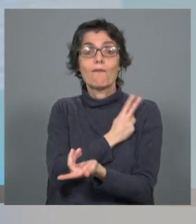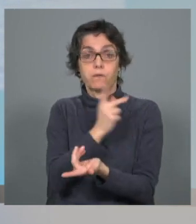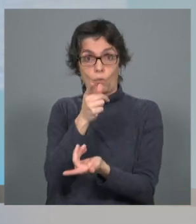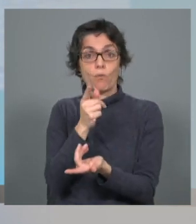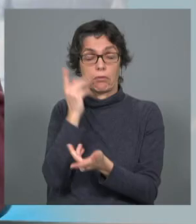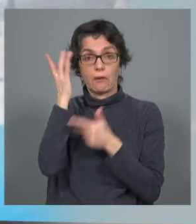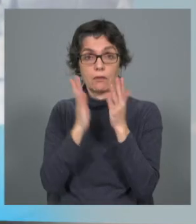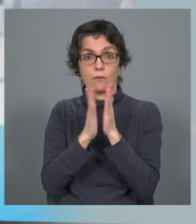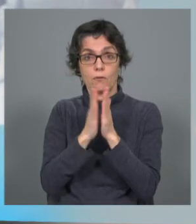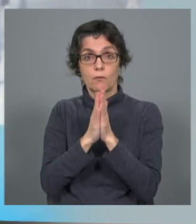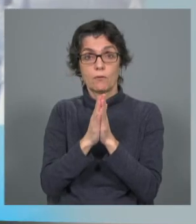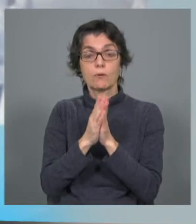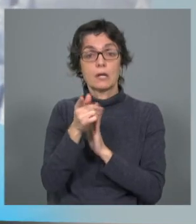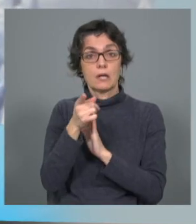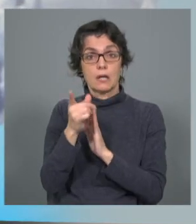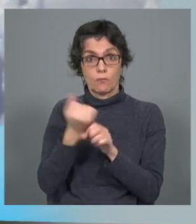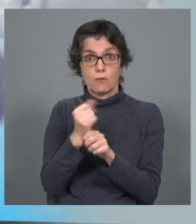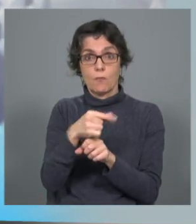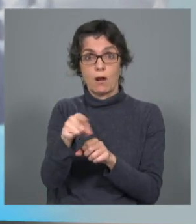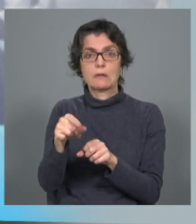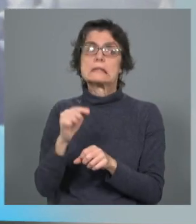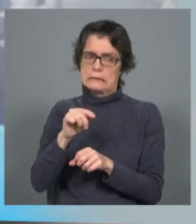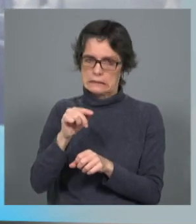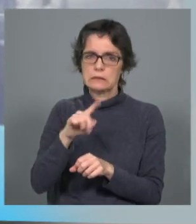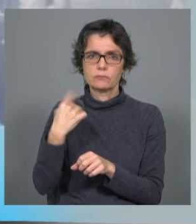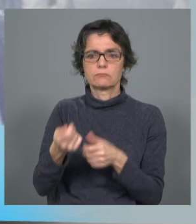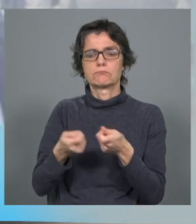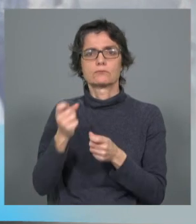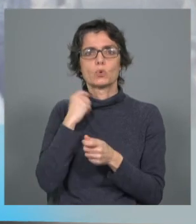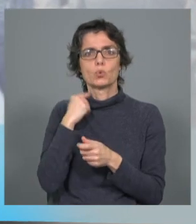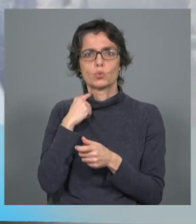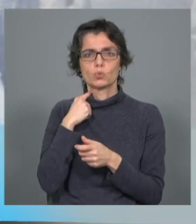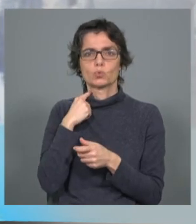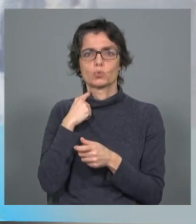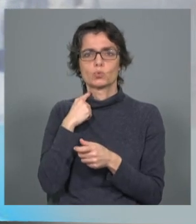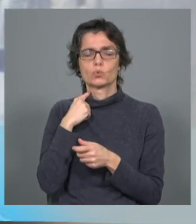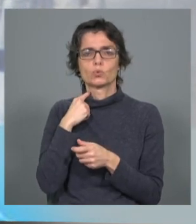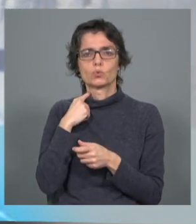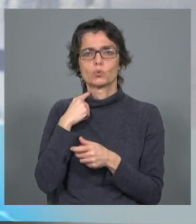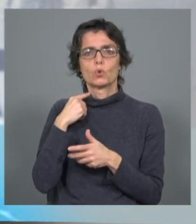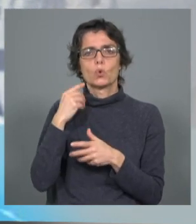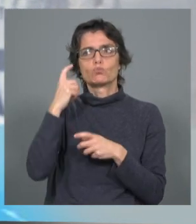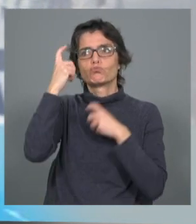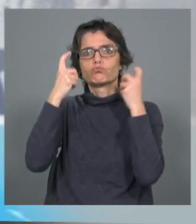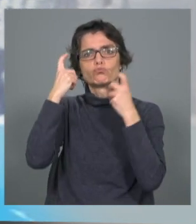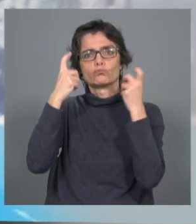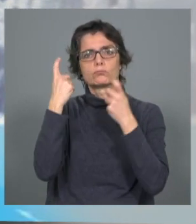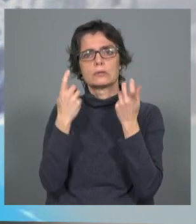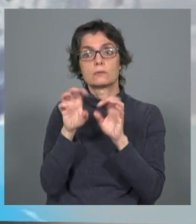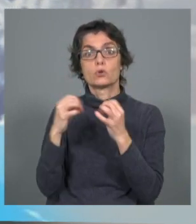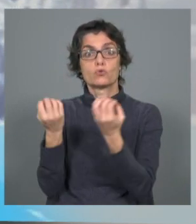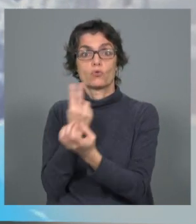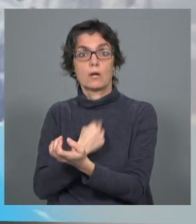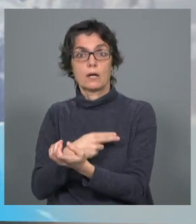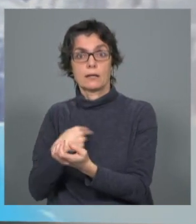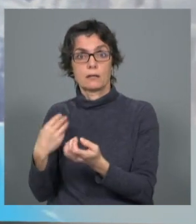fazer esse trabalho de formação, cursos que estão a decorrer no âmbito do pensamento social cristão, para dar,